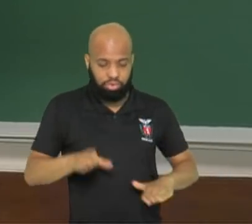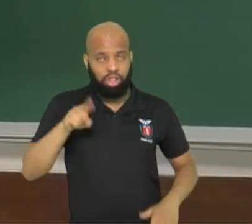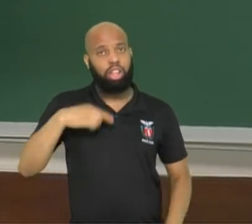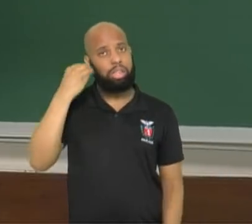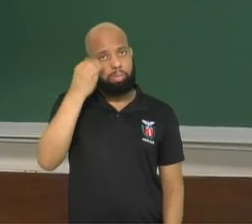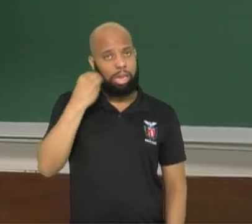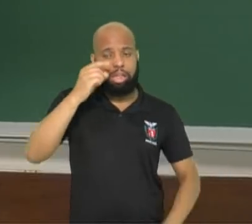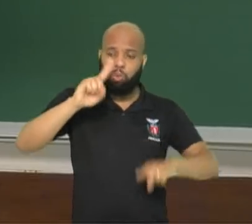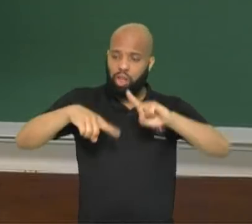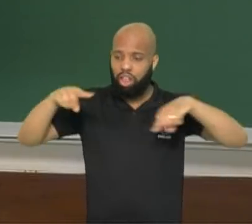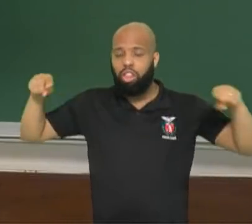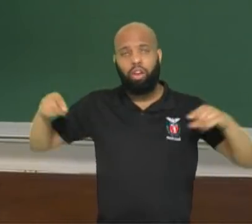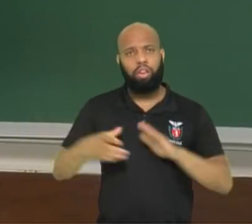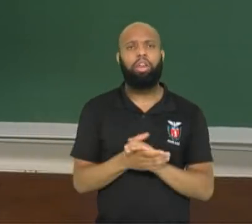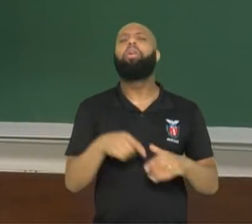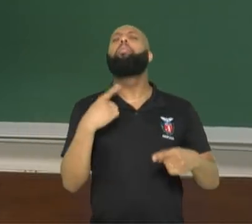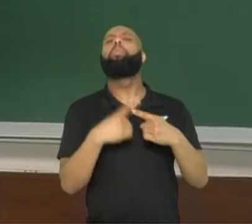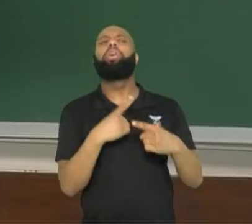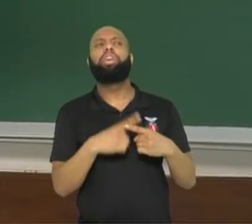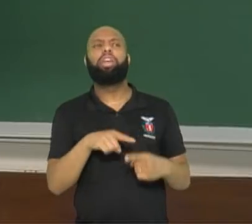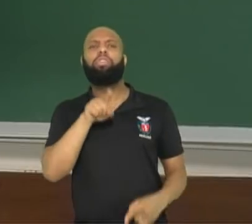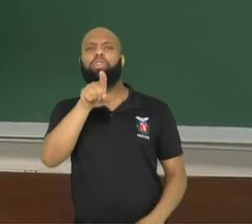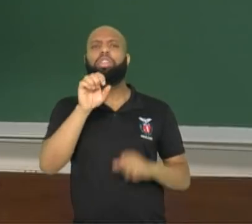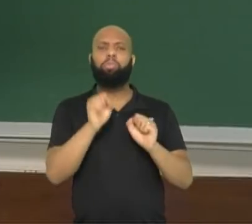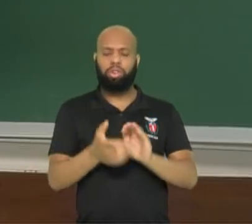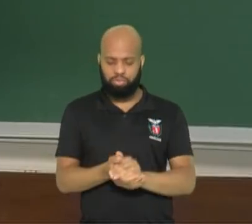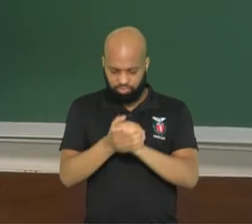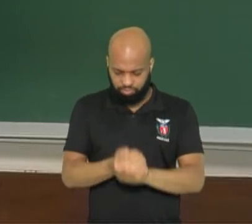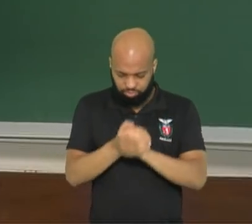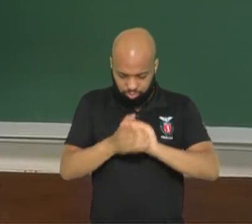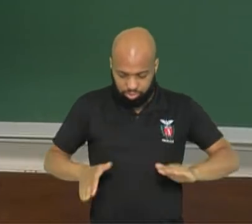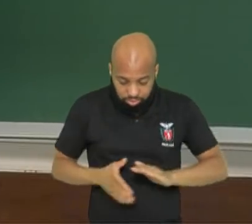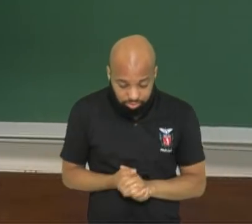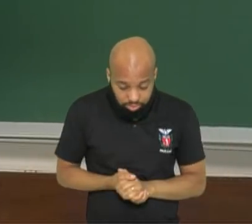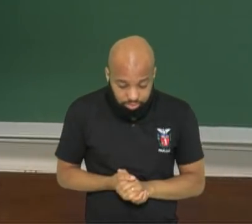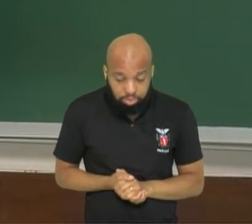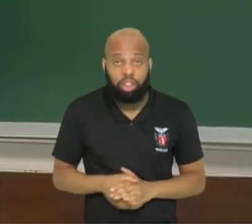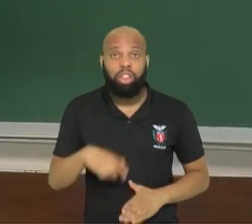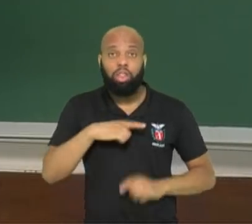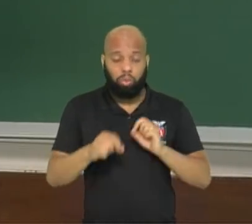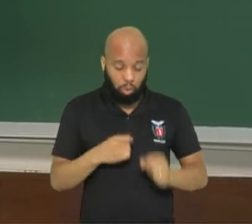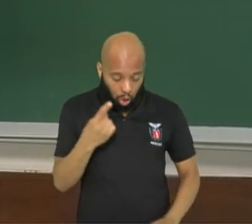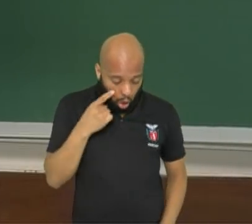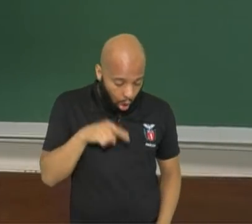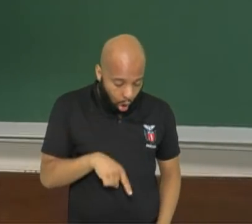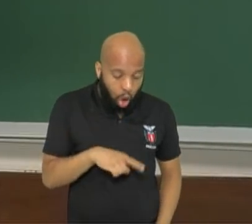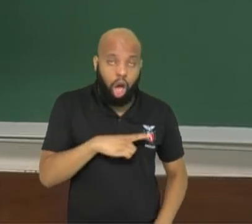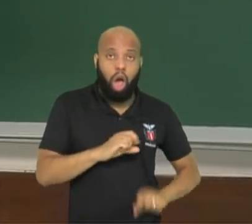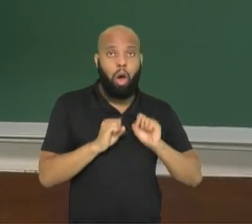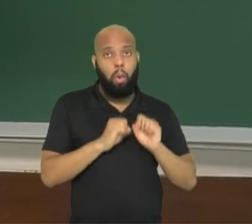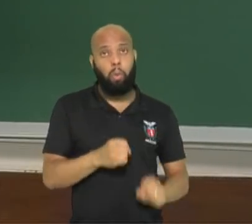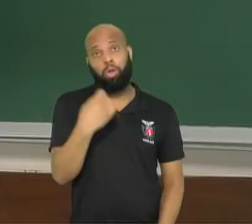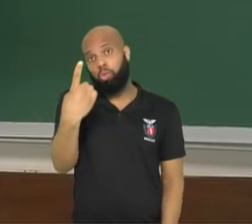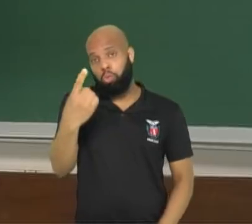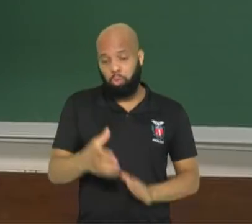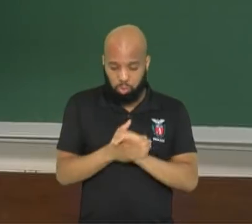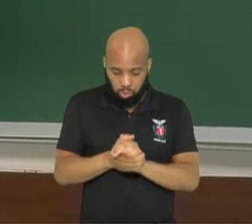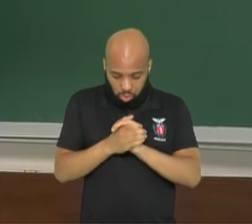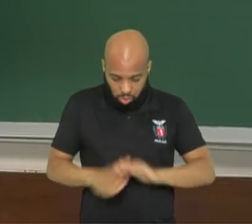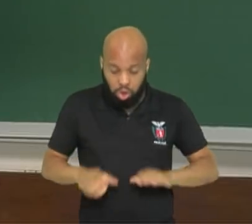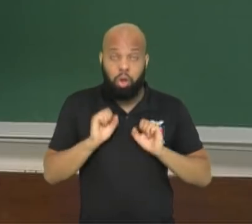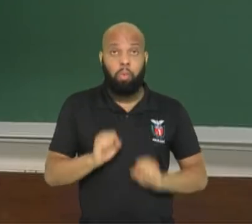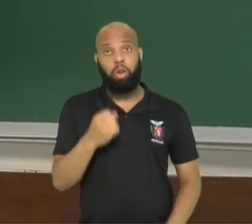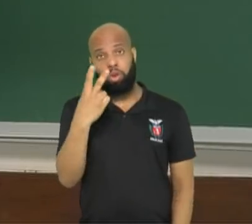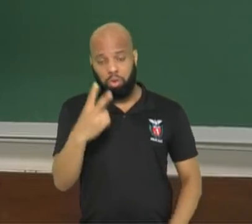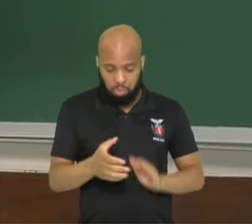experimento aleatório. Por quê? Porque você pode jogar o dado uma vez e a face voltada para cima pode ser 1, pode ser